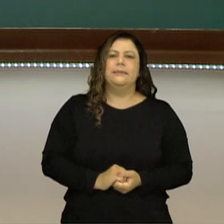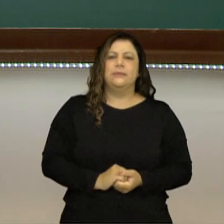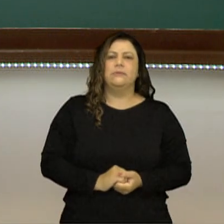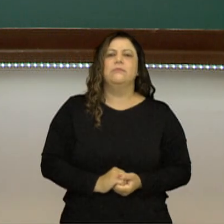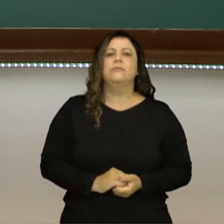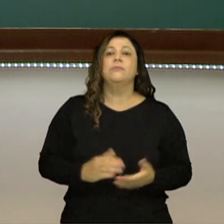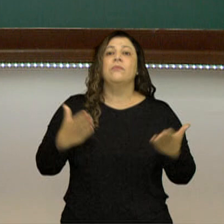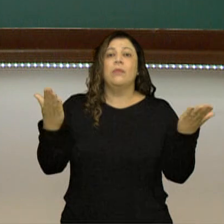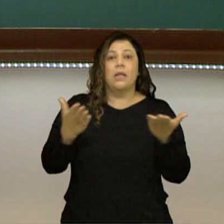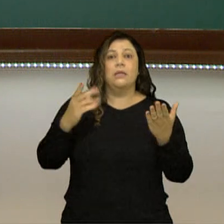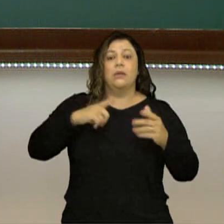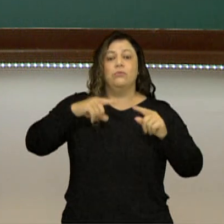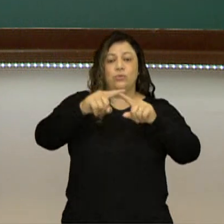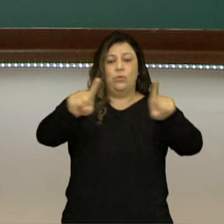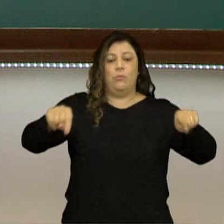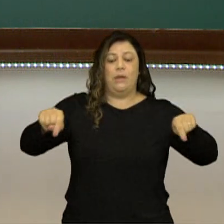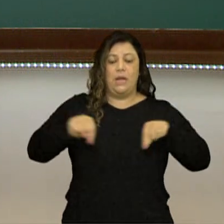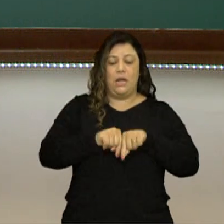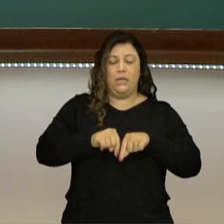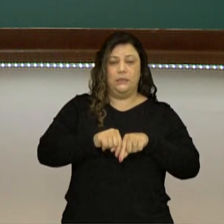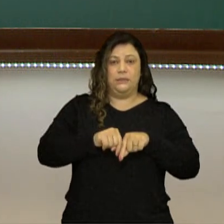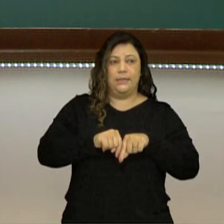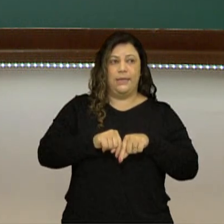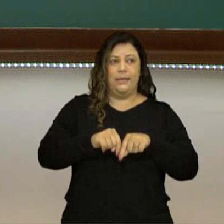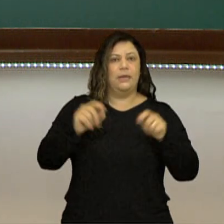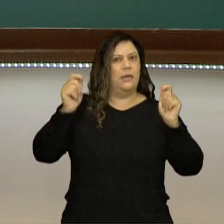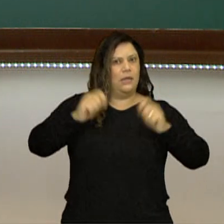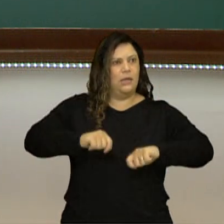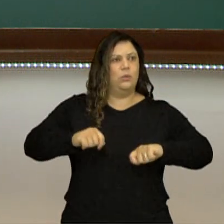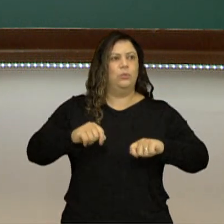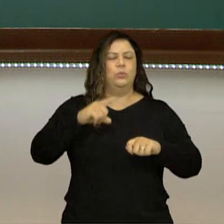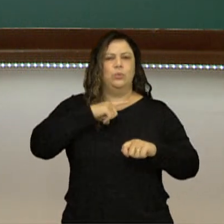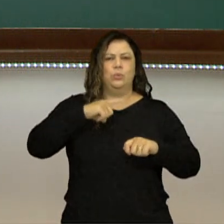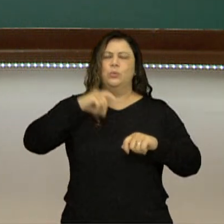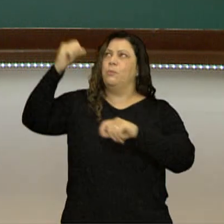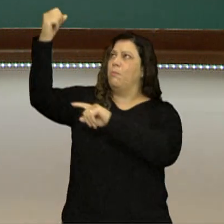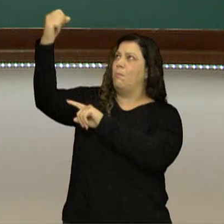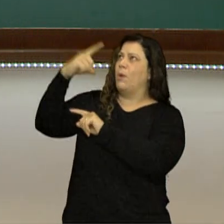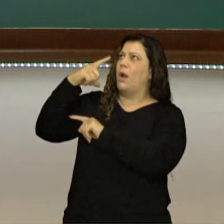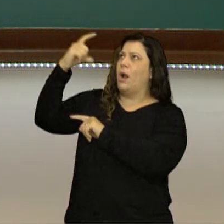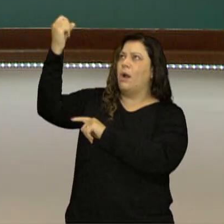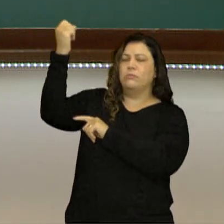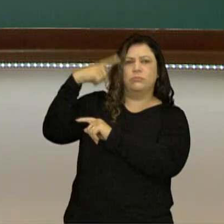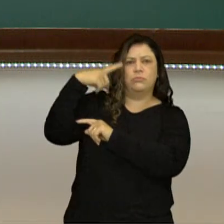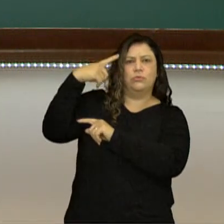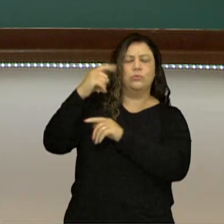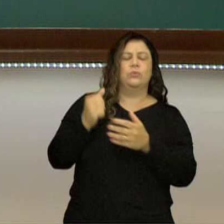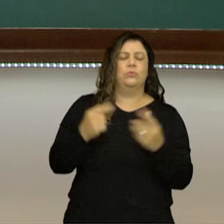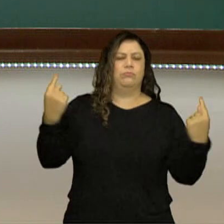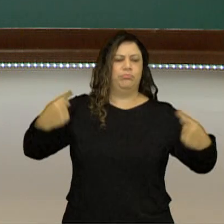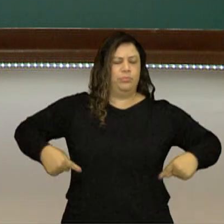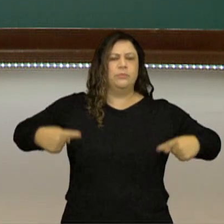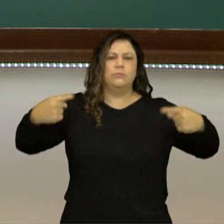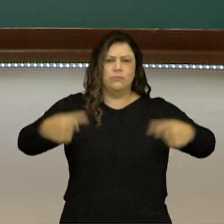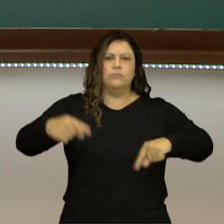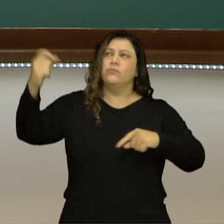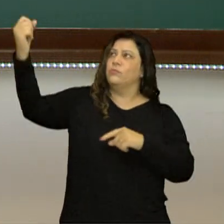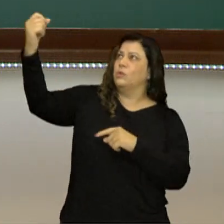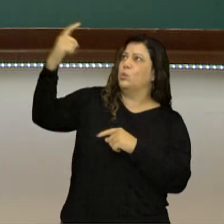um orifício, né, um círculo onde passava a luz do sol e na parte oposta o